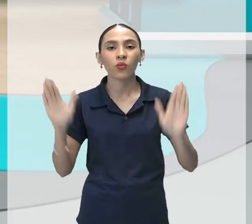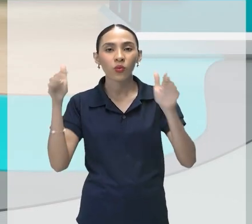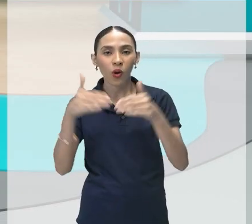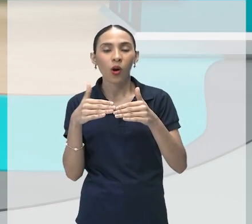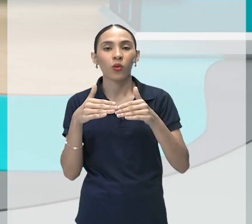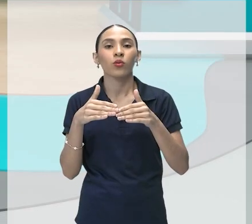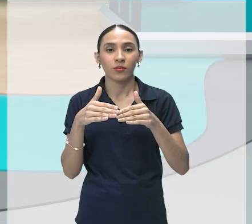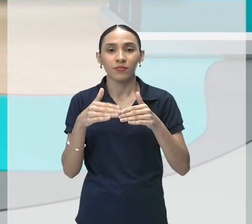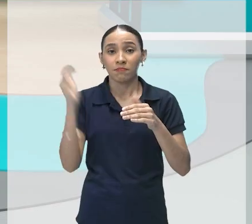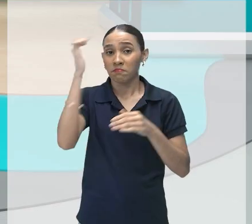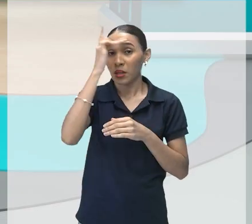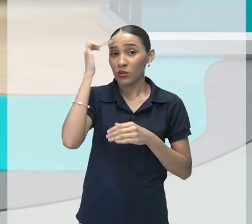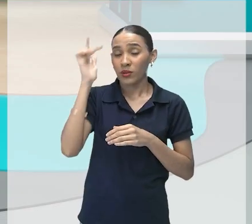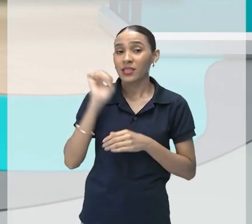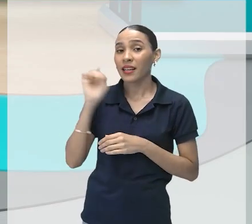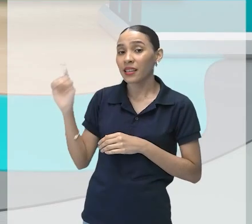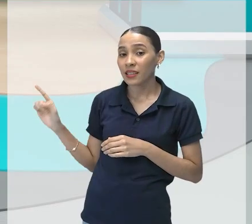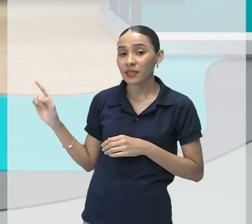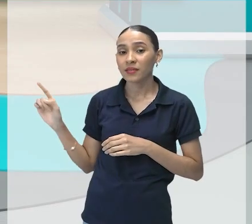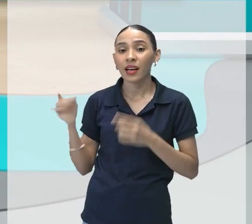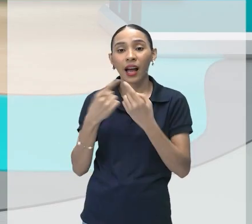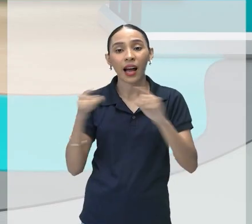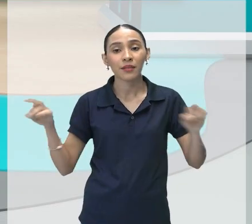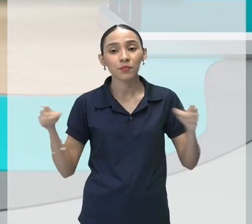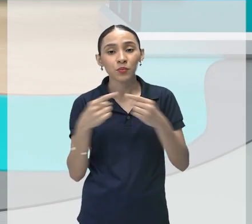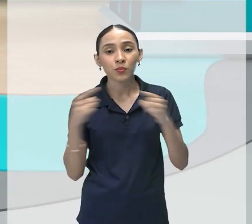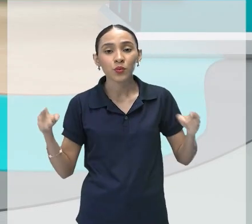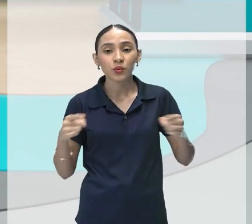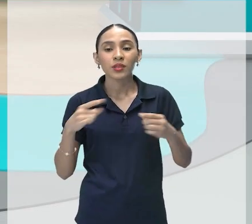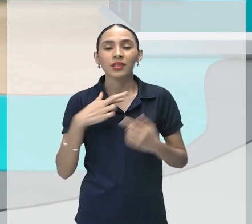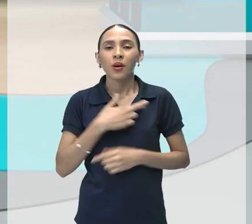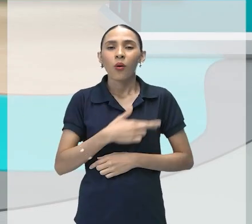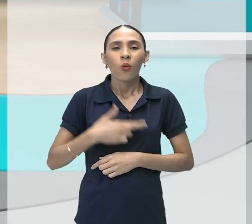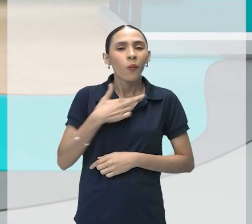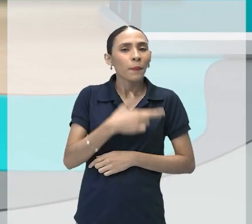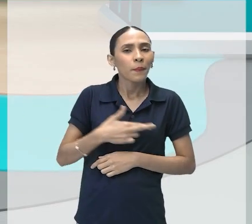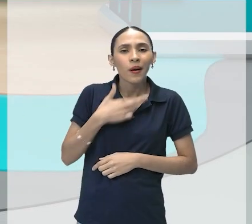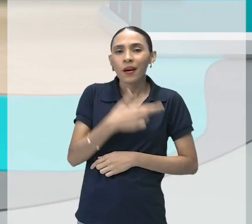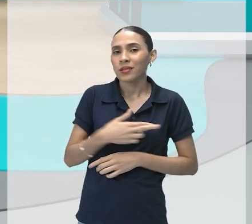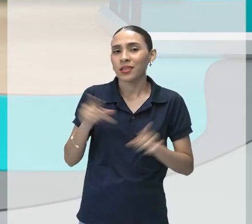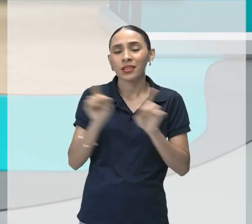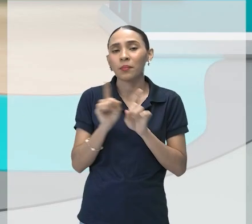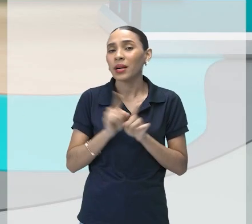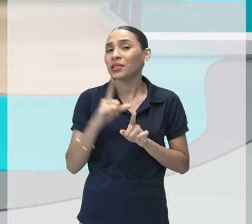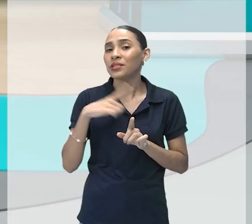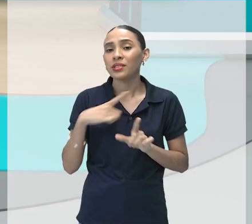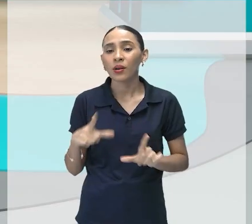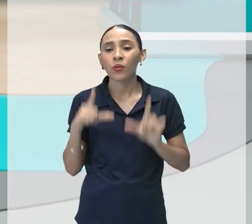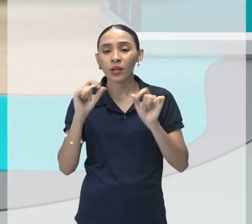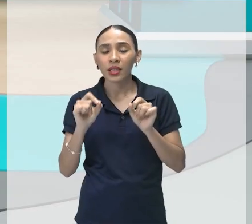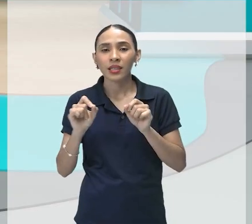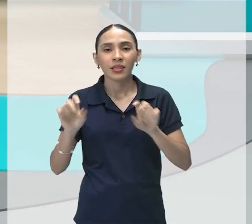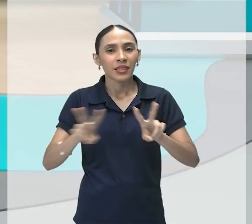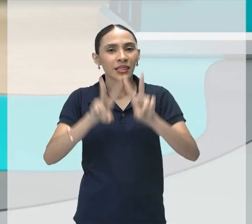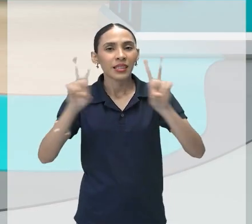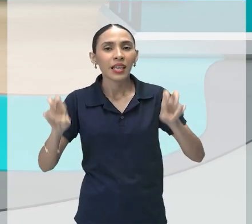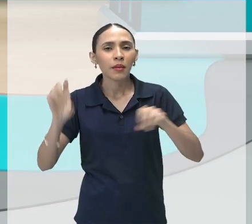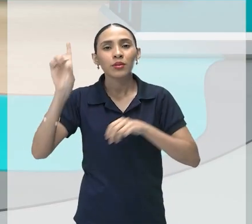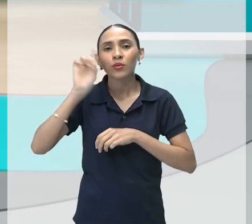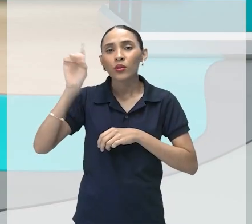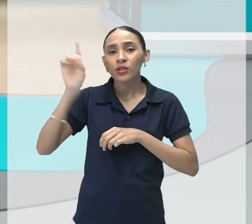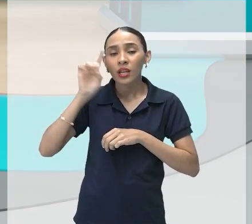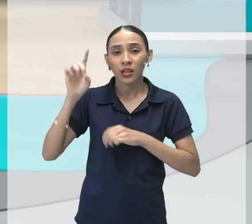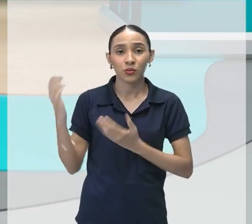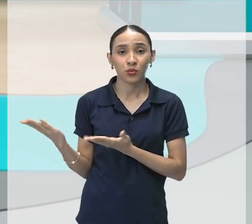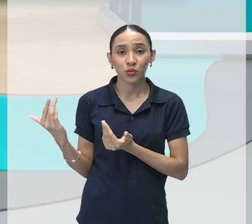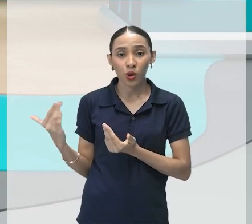esse público, certo? Então, as músicas eram românticas e também havia temas do cotidiano